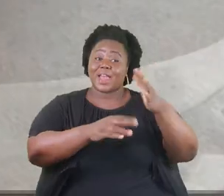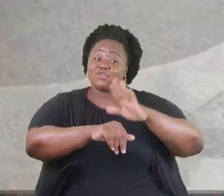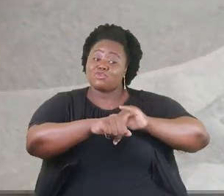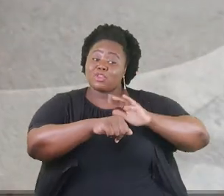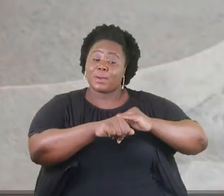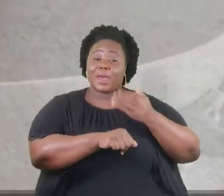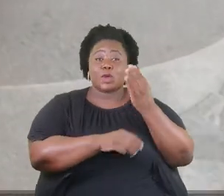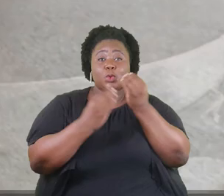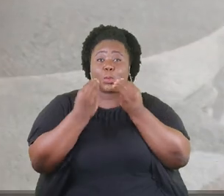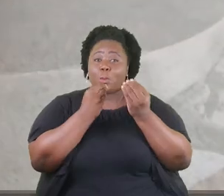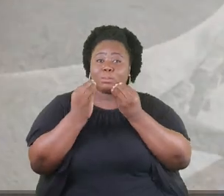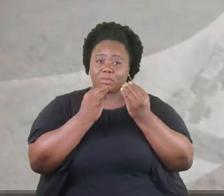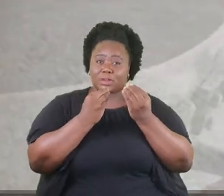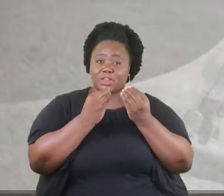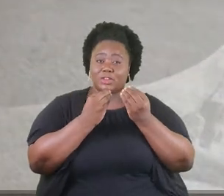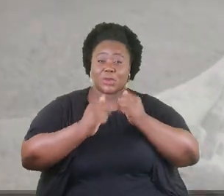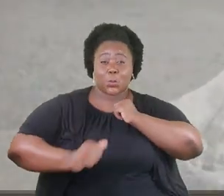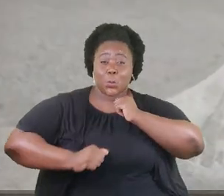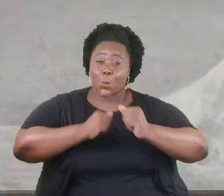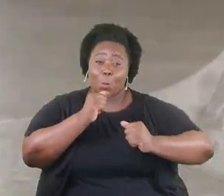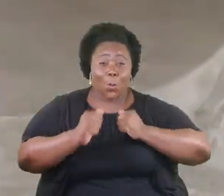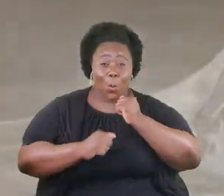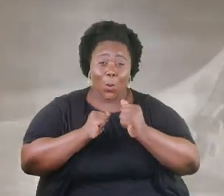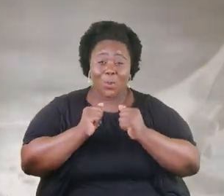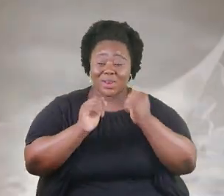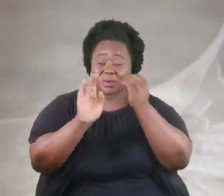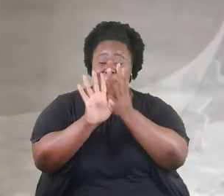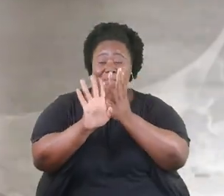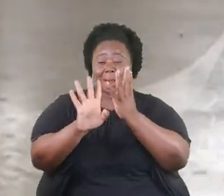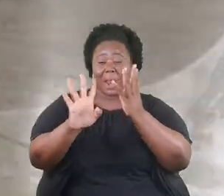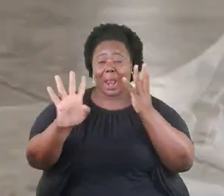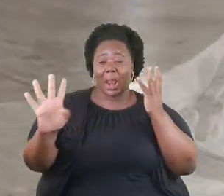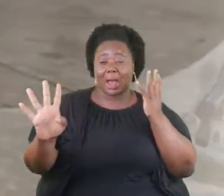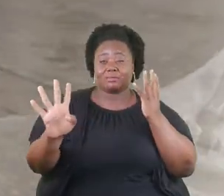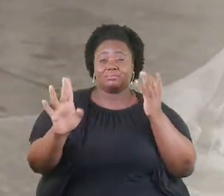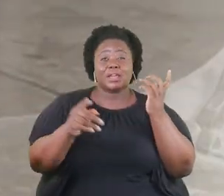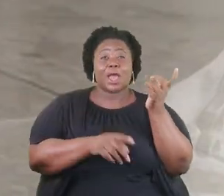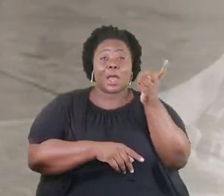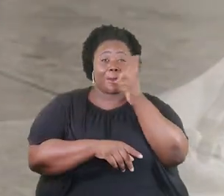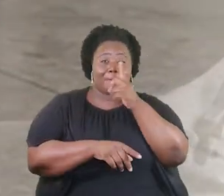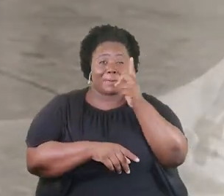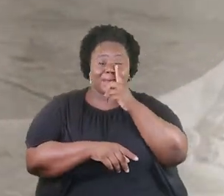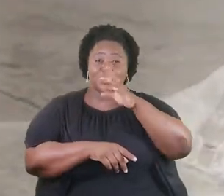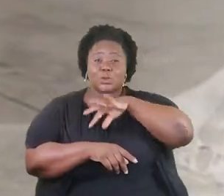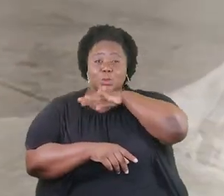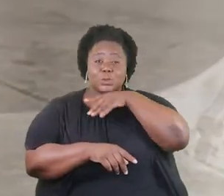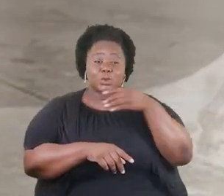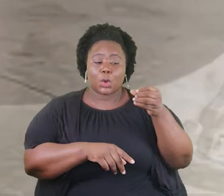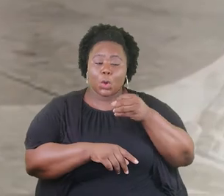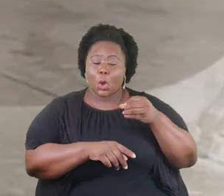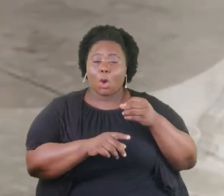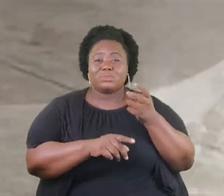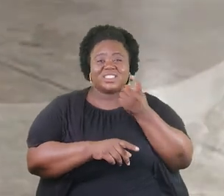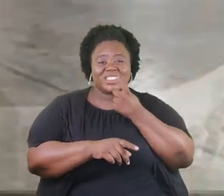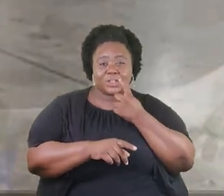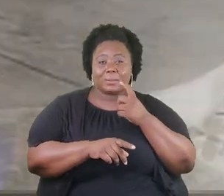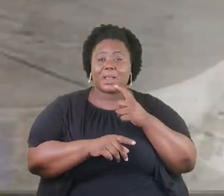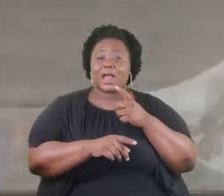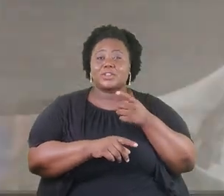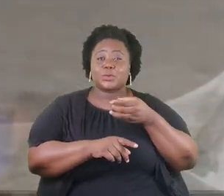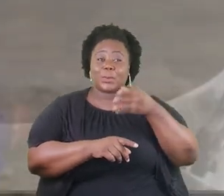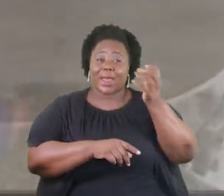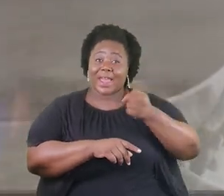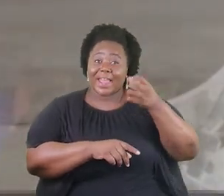do lanche. Vê-se correria, filas longas, biscoito de animais, copos azuis de plástico e